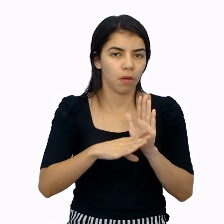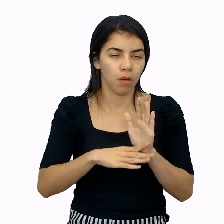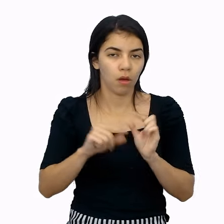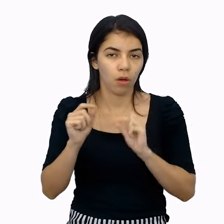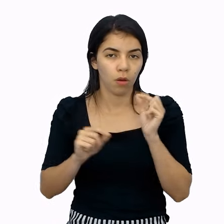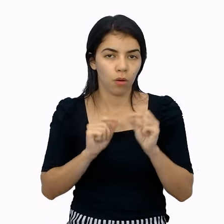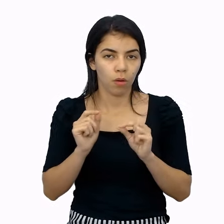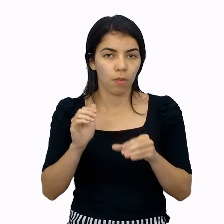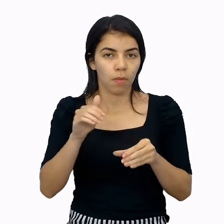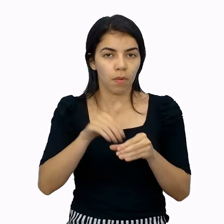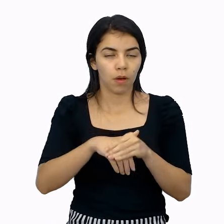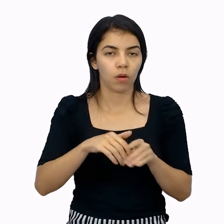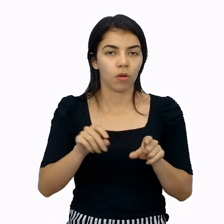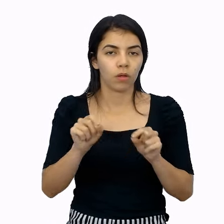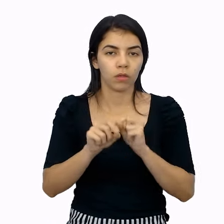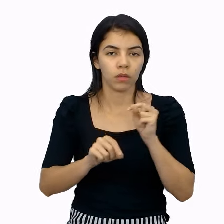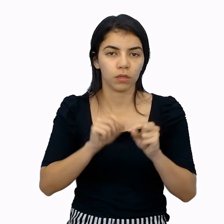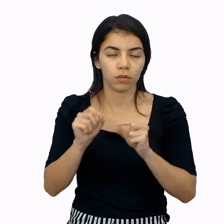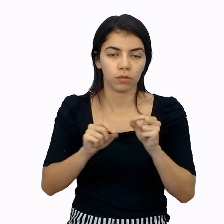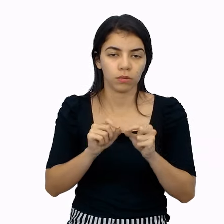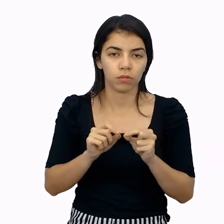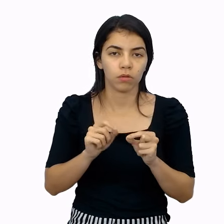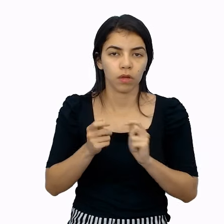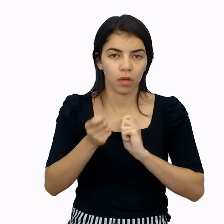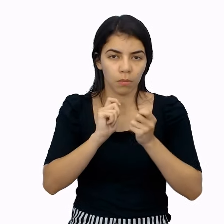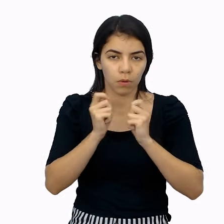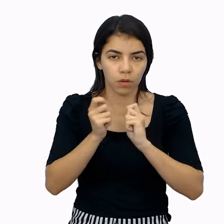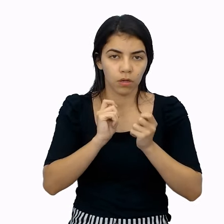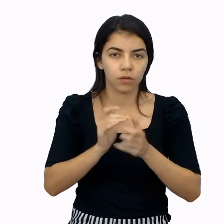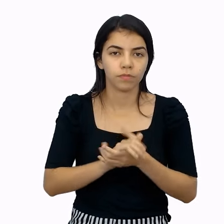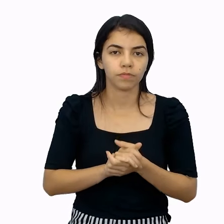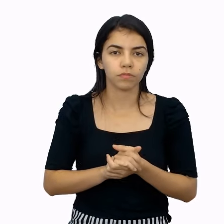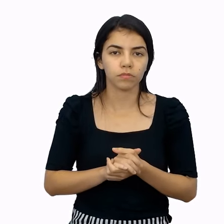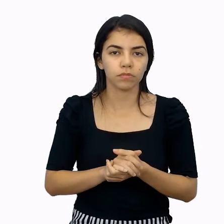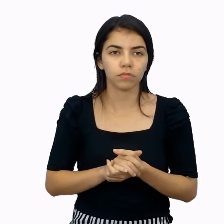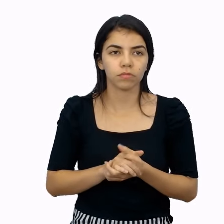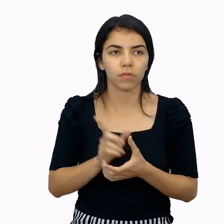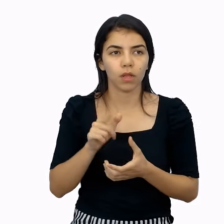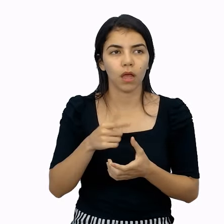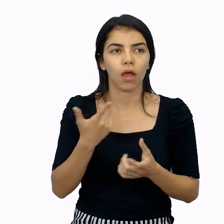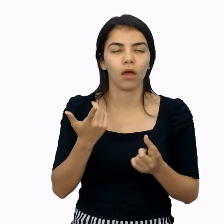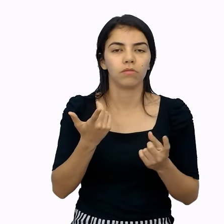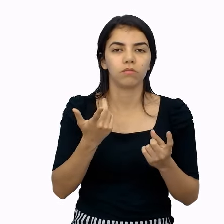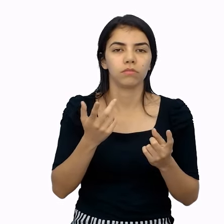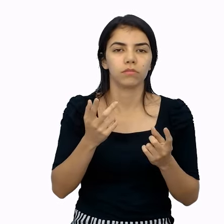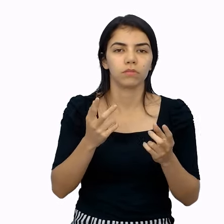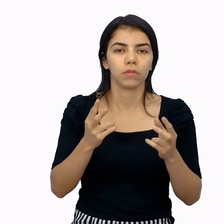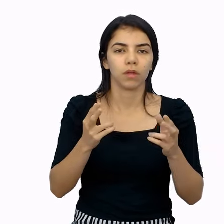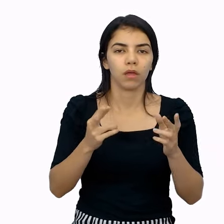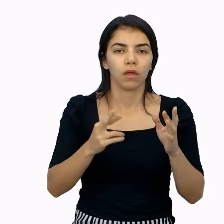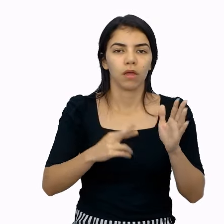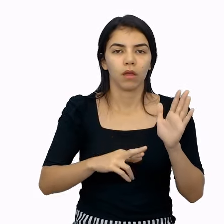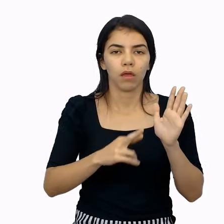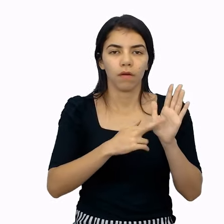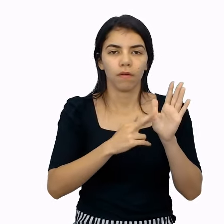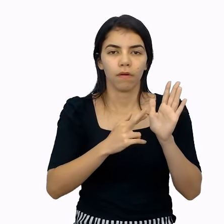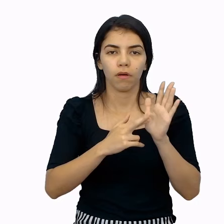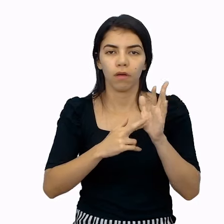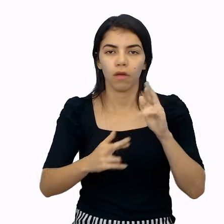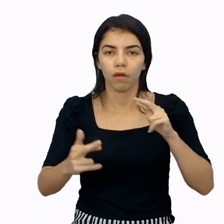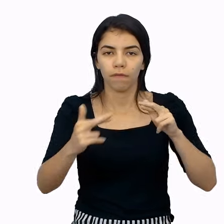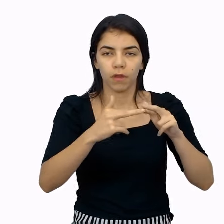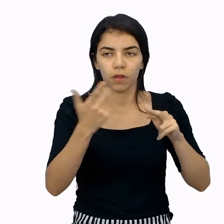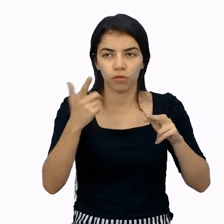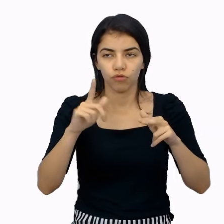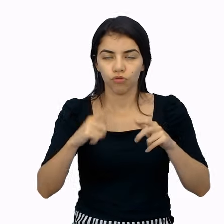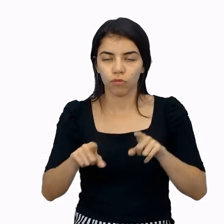colocar também na sua própria reportagem, né, baseado em outros autores também. A seguir, nós vamos então abordar